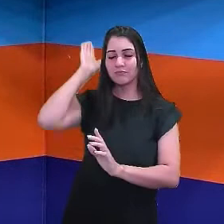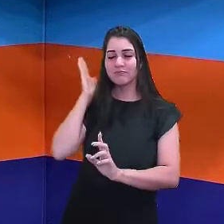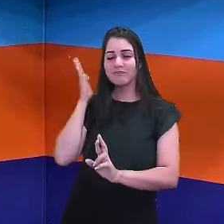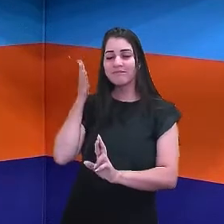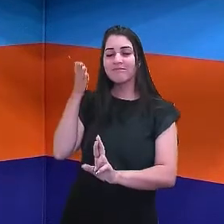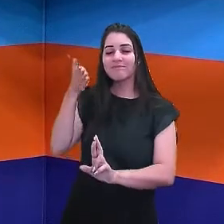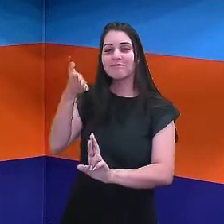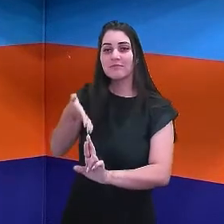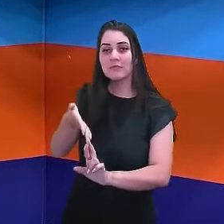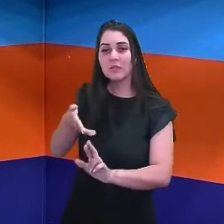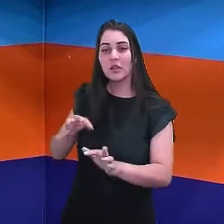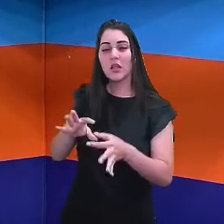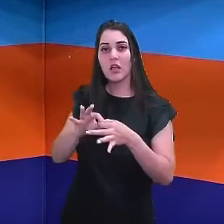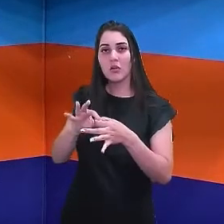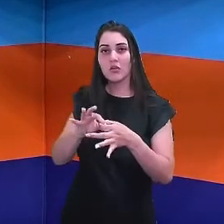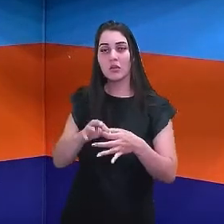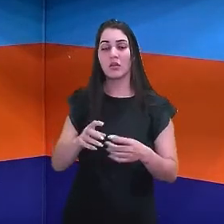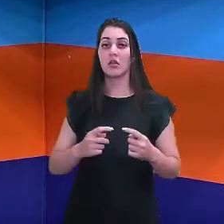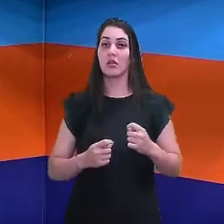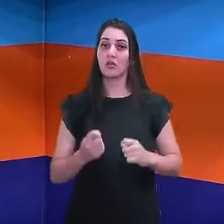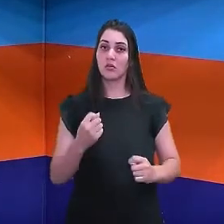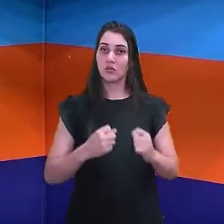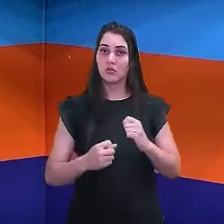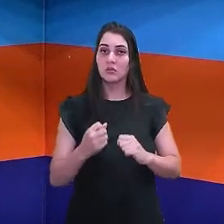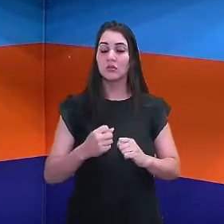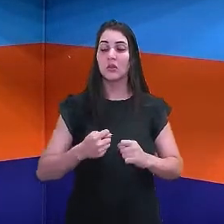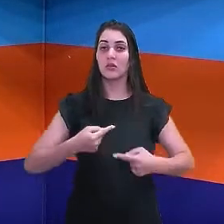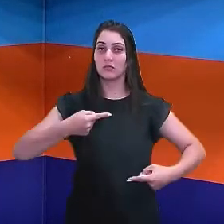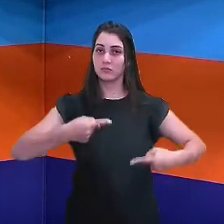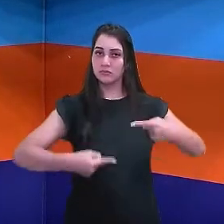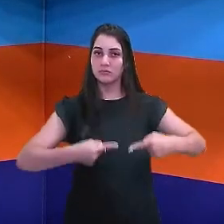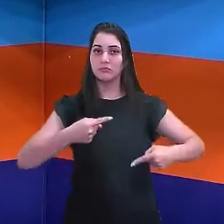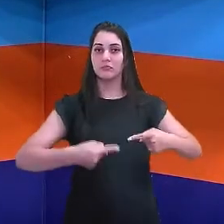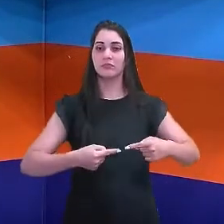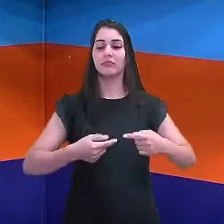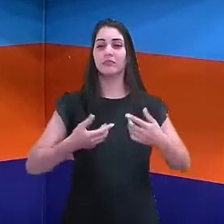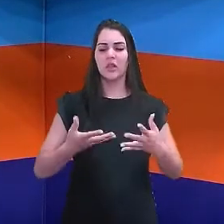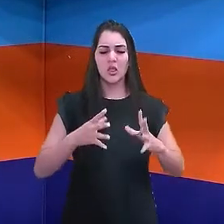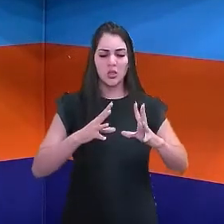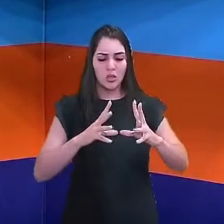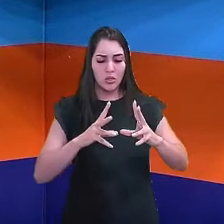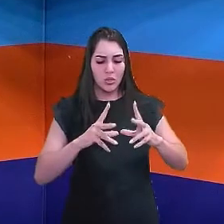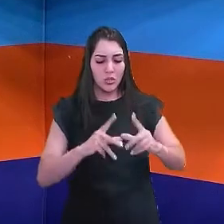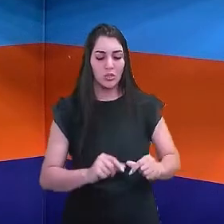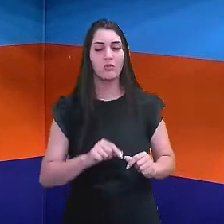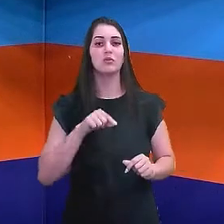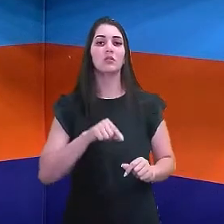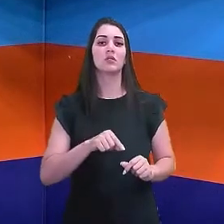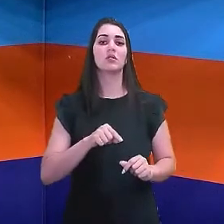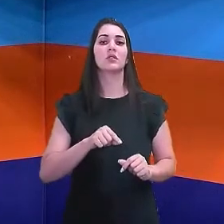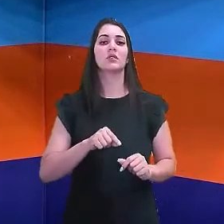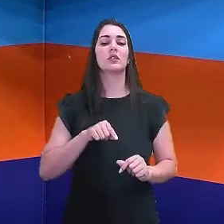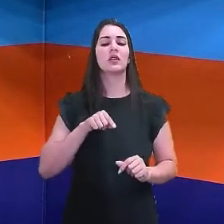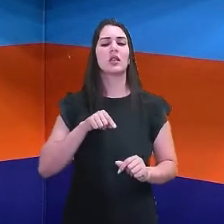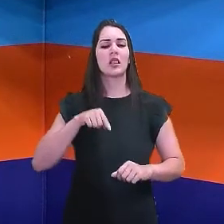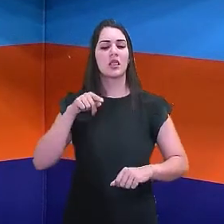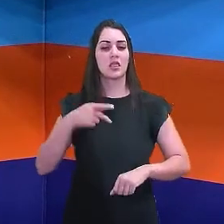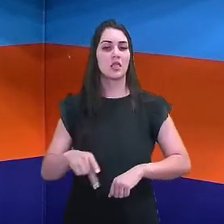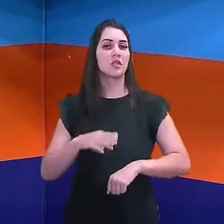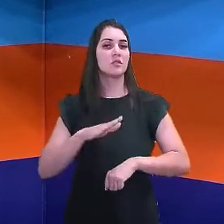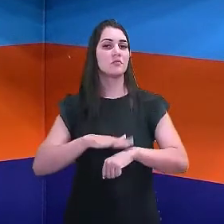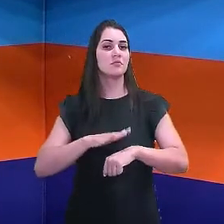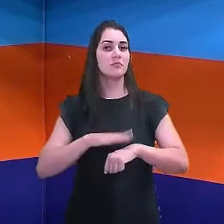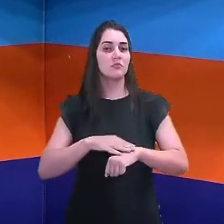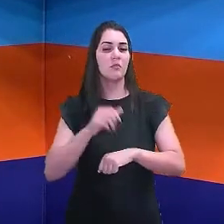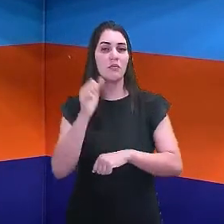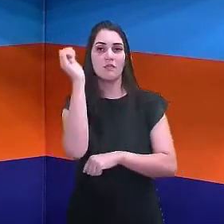diretamente ligada à economia, vai estar ligada à política e toda essa forma em que naquele momento